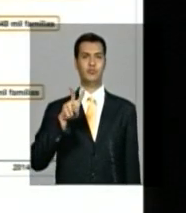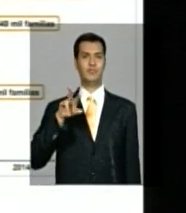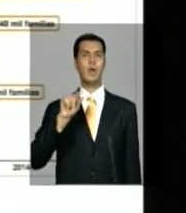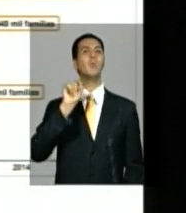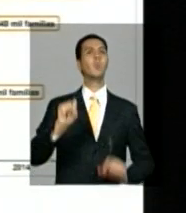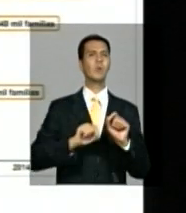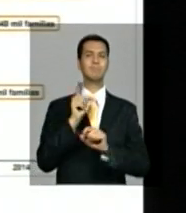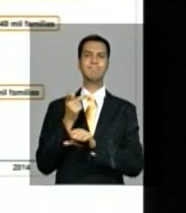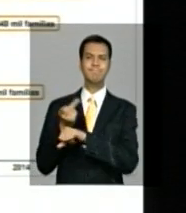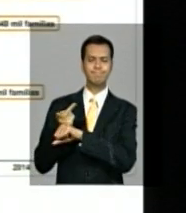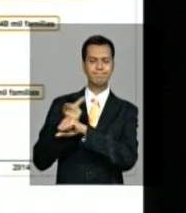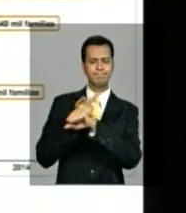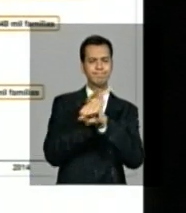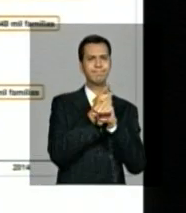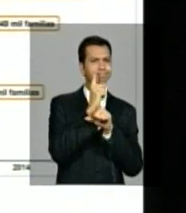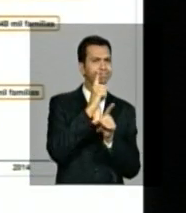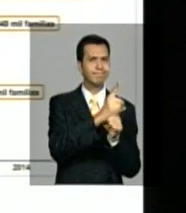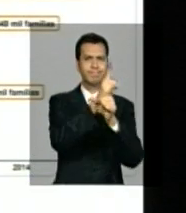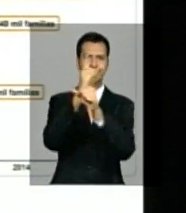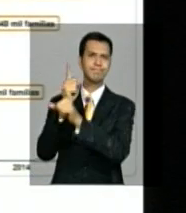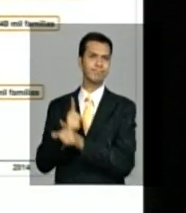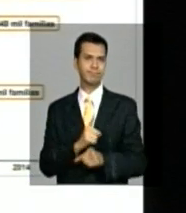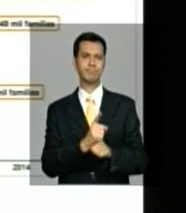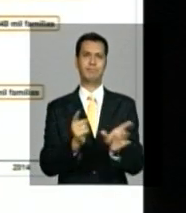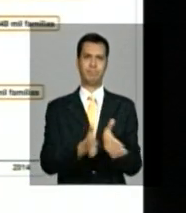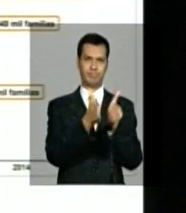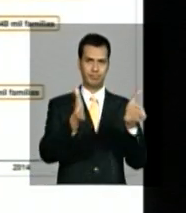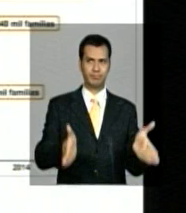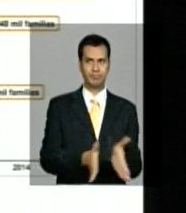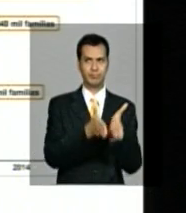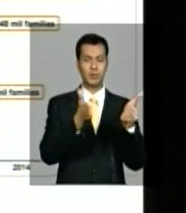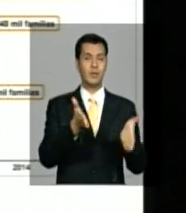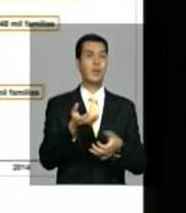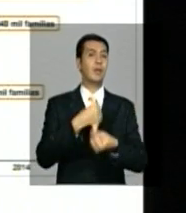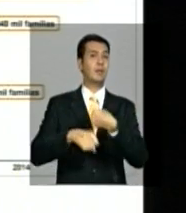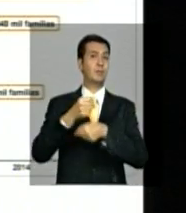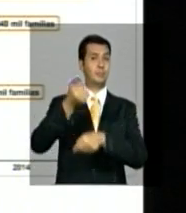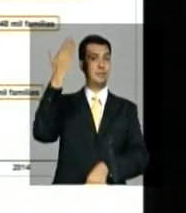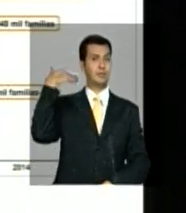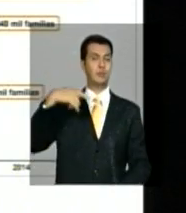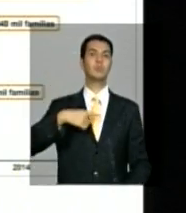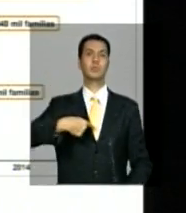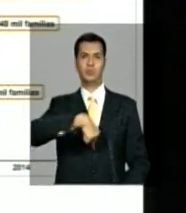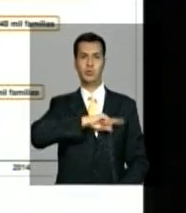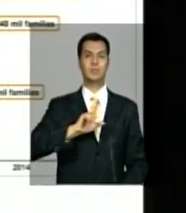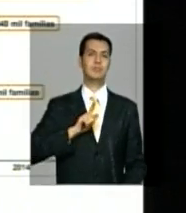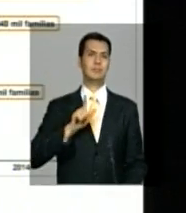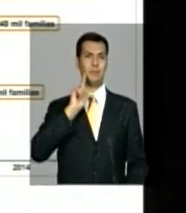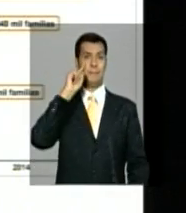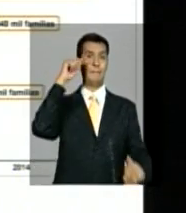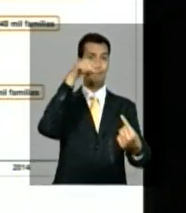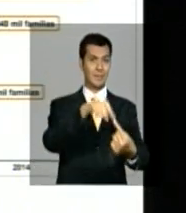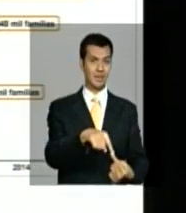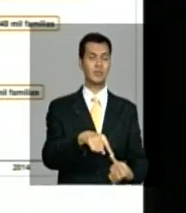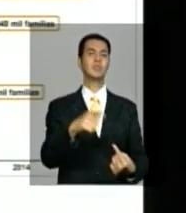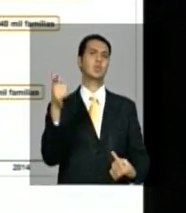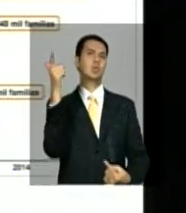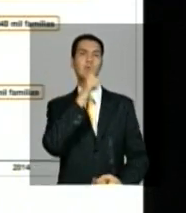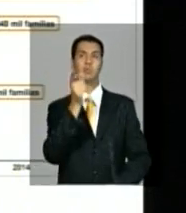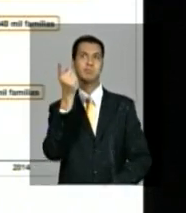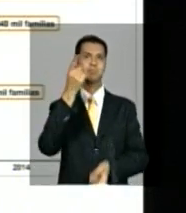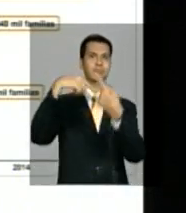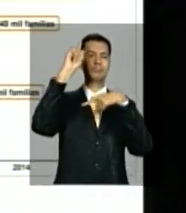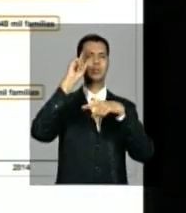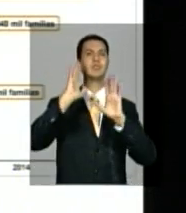o ano passado tínhamos uma meta e e e ultrapassamos a meta né que eram